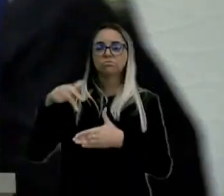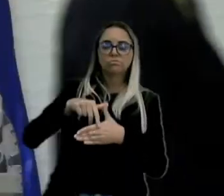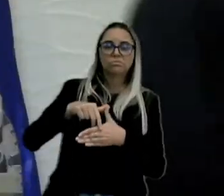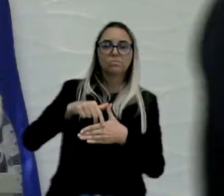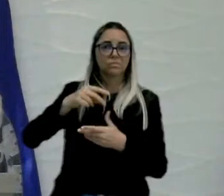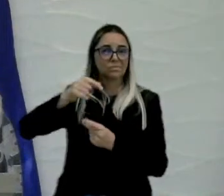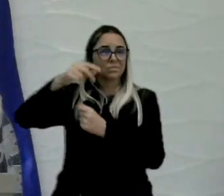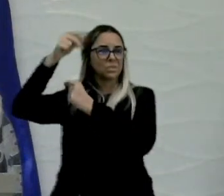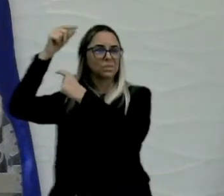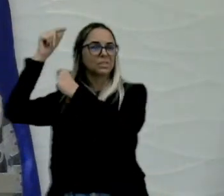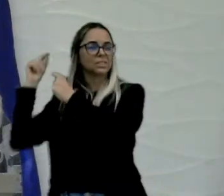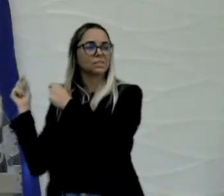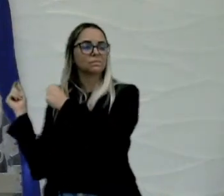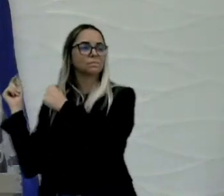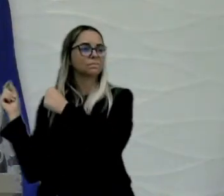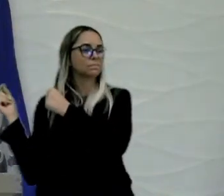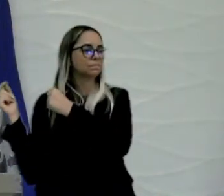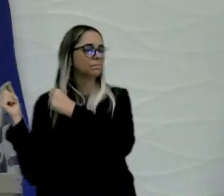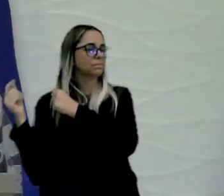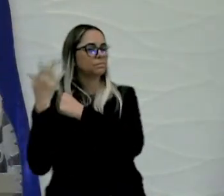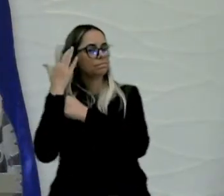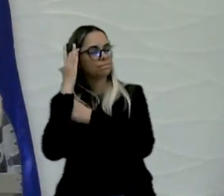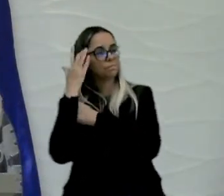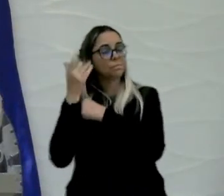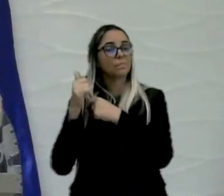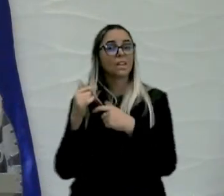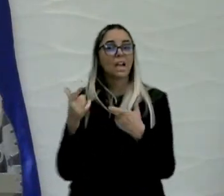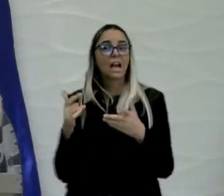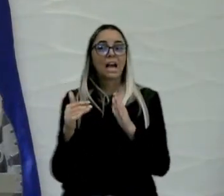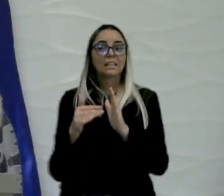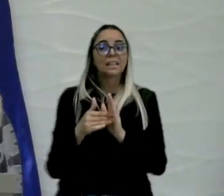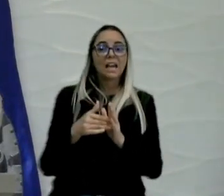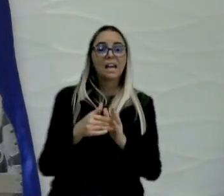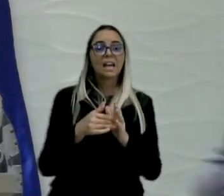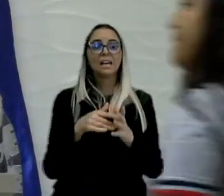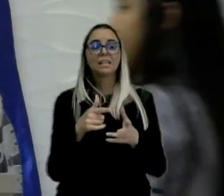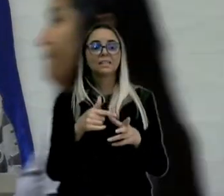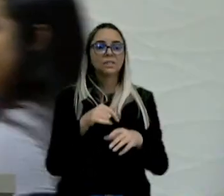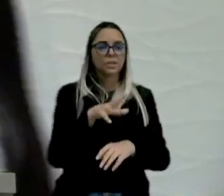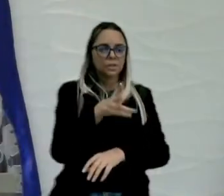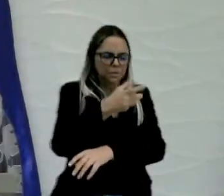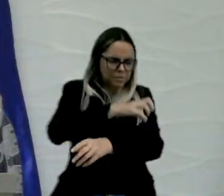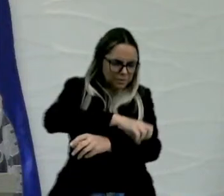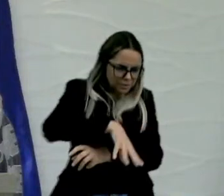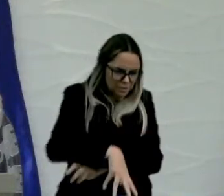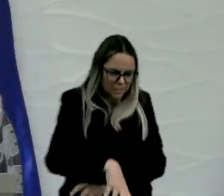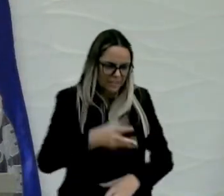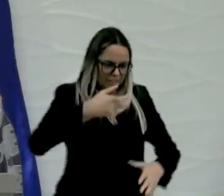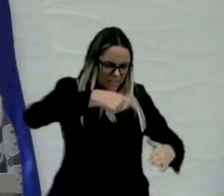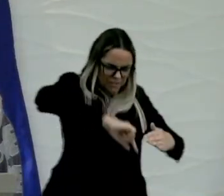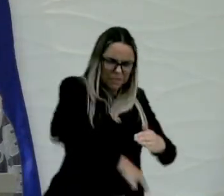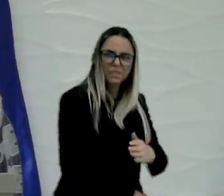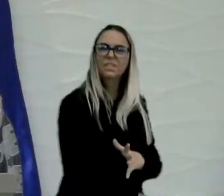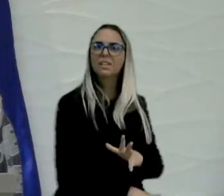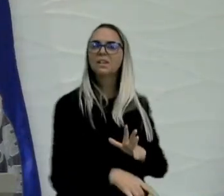na época até retroescavadeira ele estreou lá no sío tamando